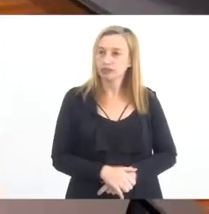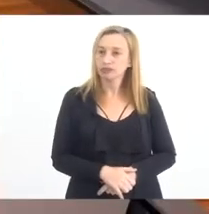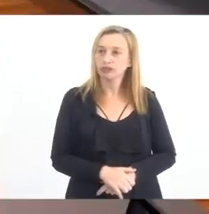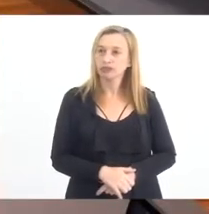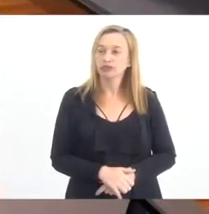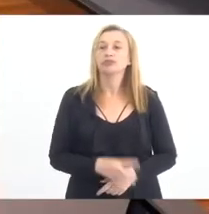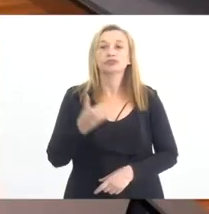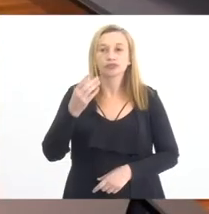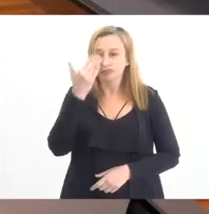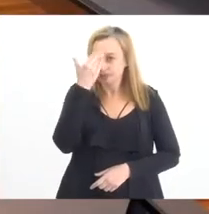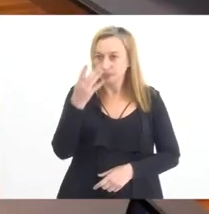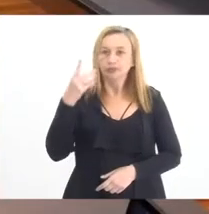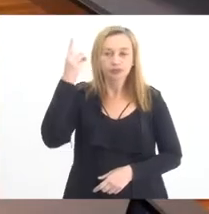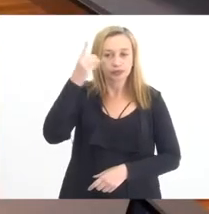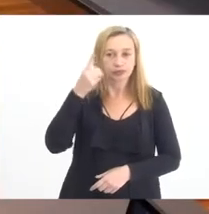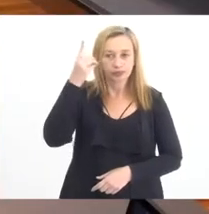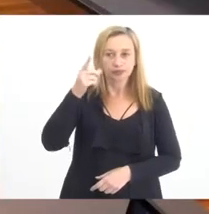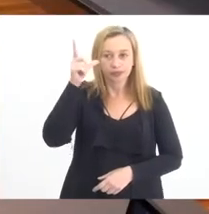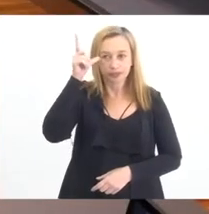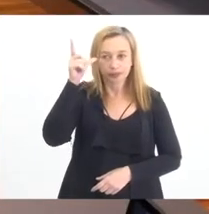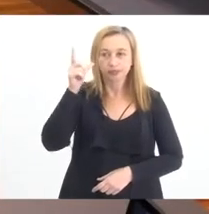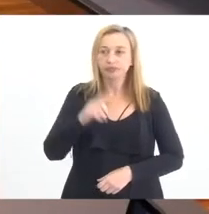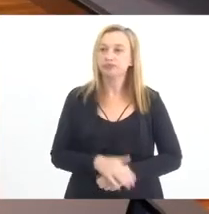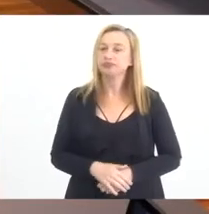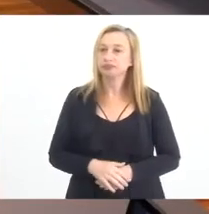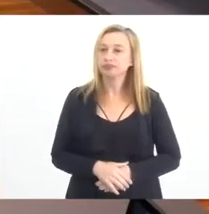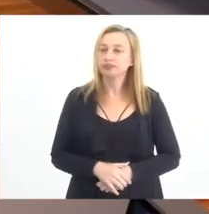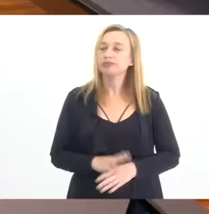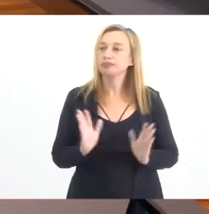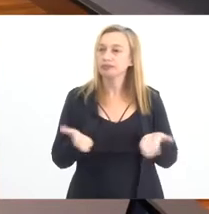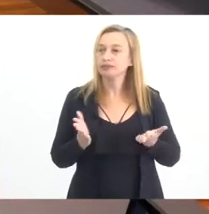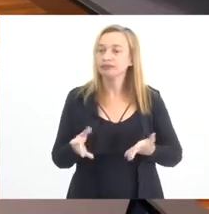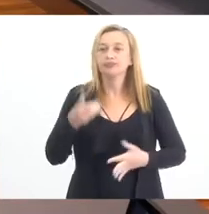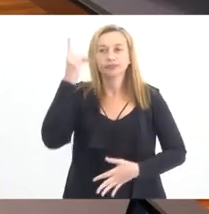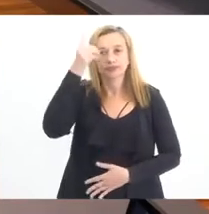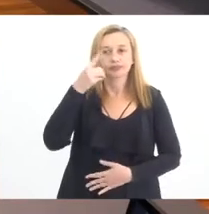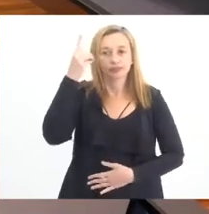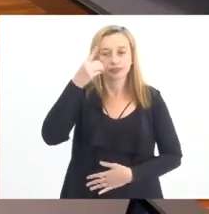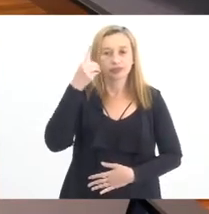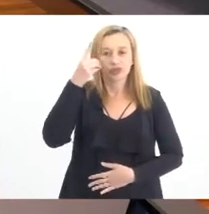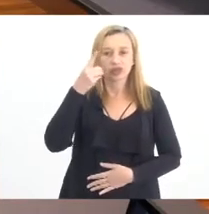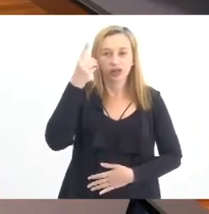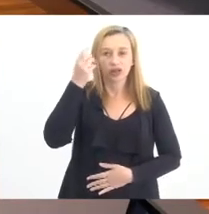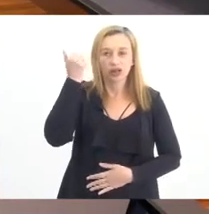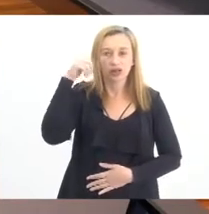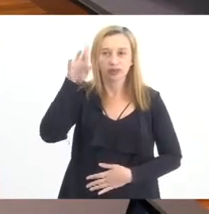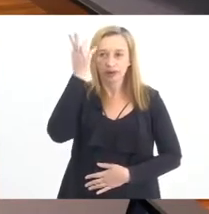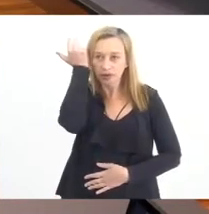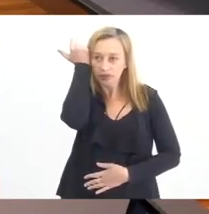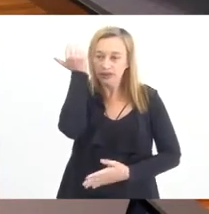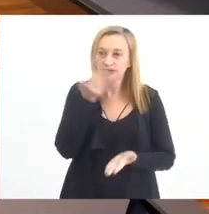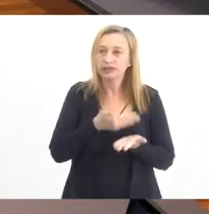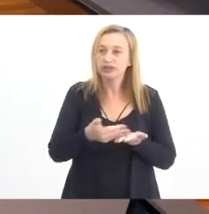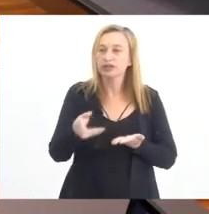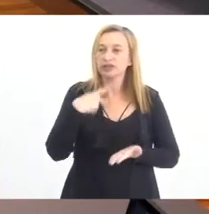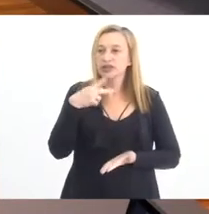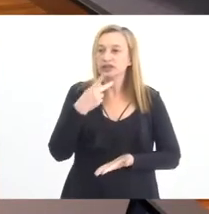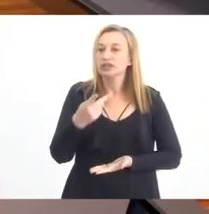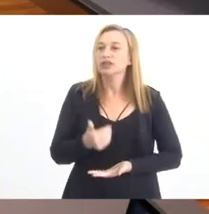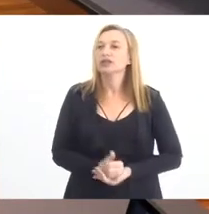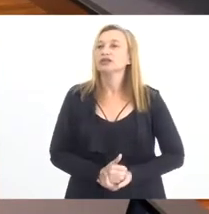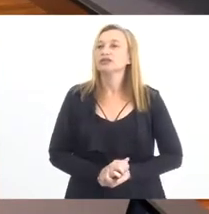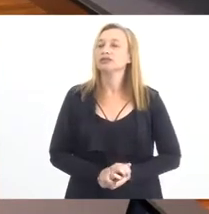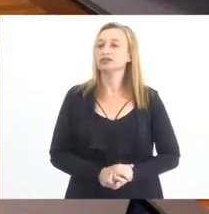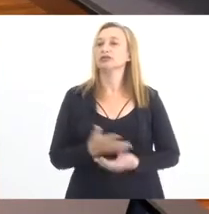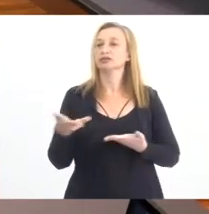Obrigado, deputada Lucinha. Passo a palavra agora para o deputado Leomar Coelho fazer as suas considerações iniciais. Peço brevidade